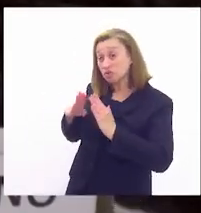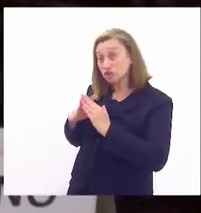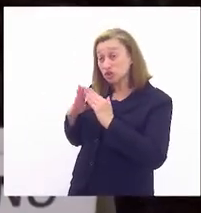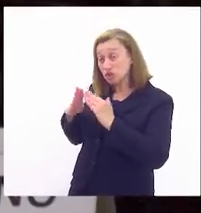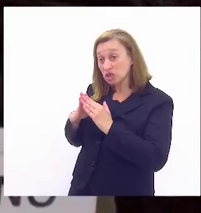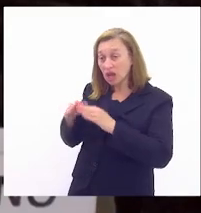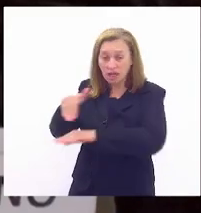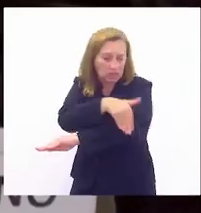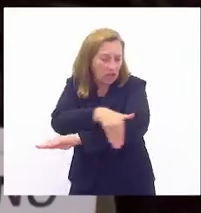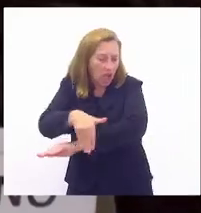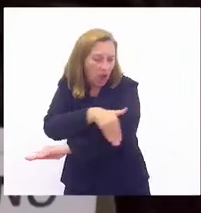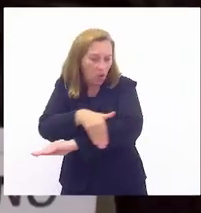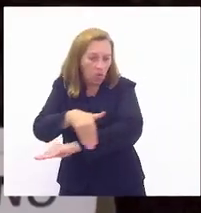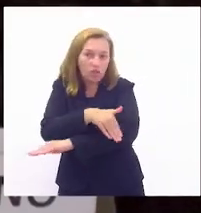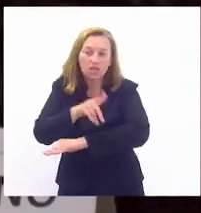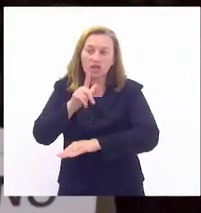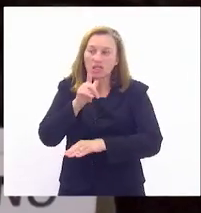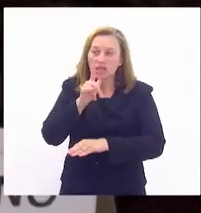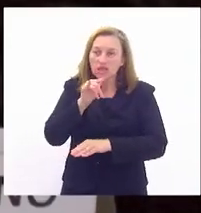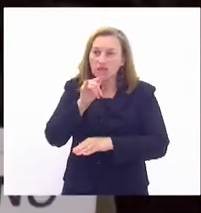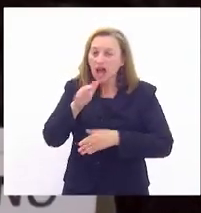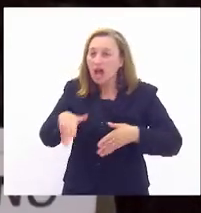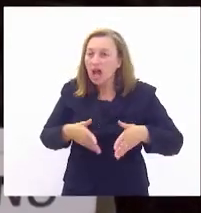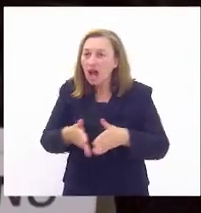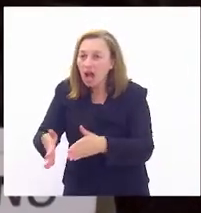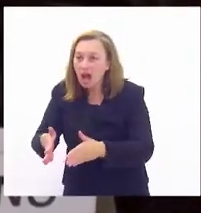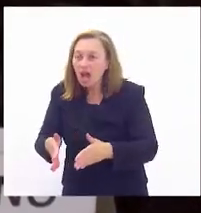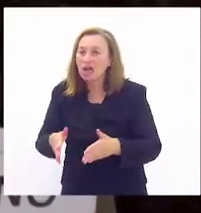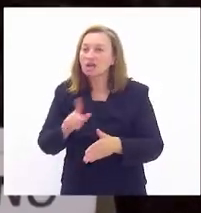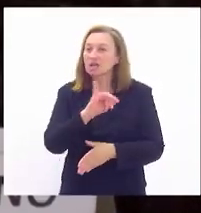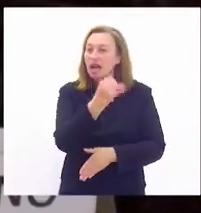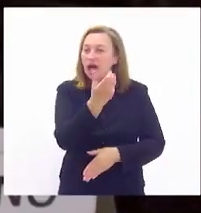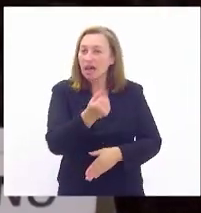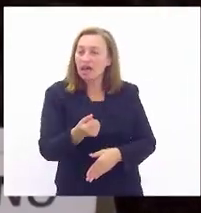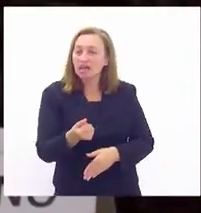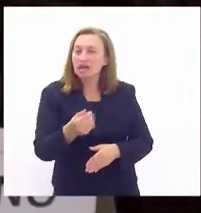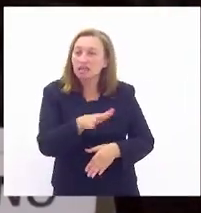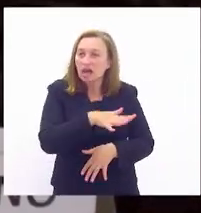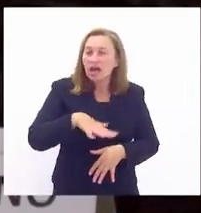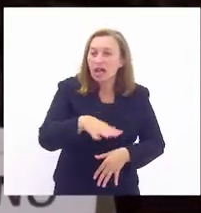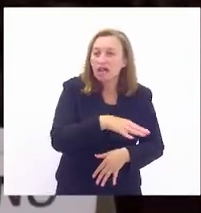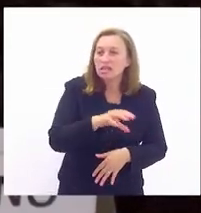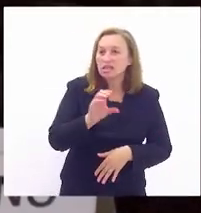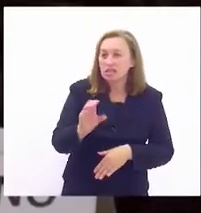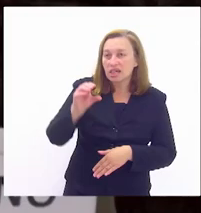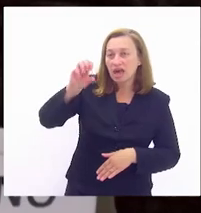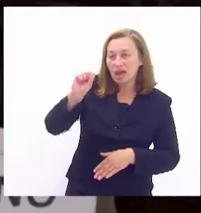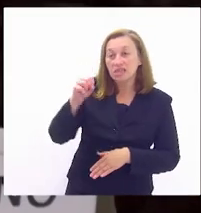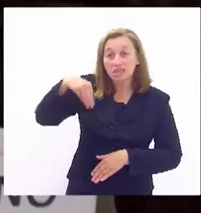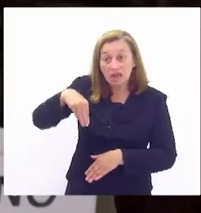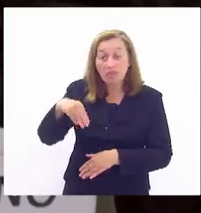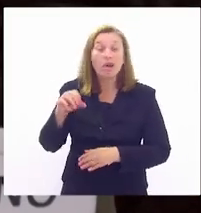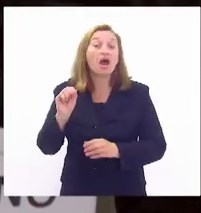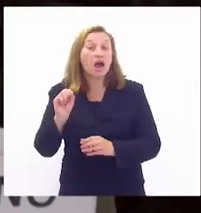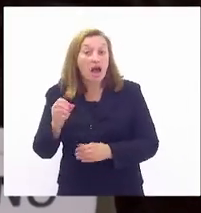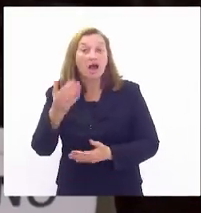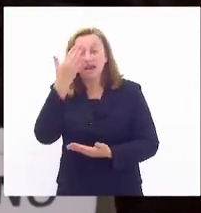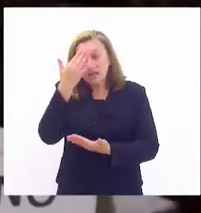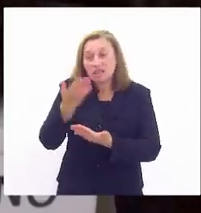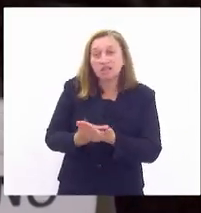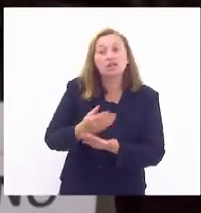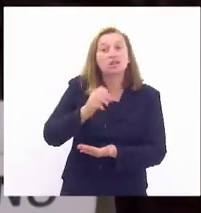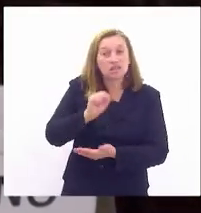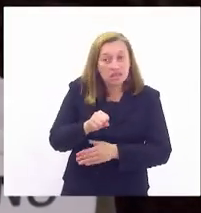nas ruas, nas vias, até lá na área da CSN. Nós admitimos que existe, sim, esse pó preto